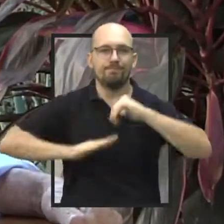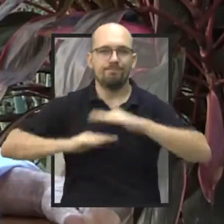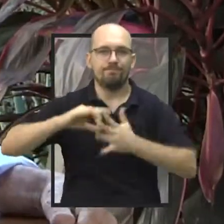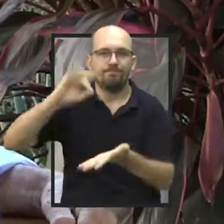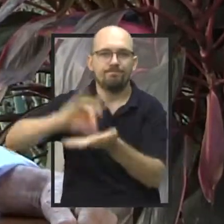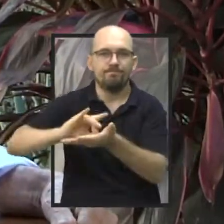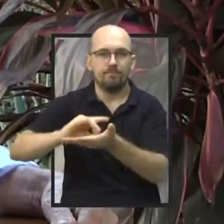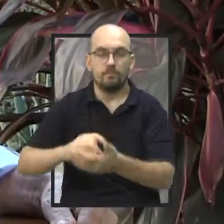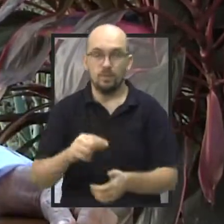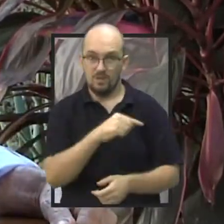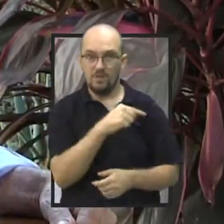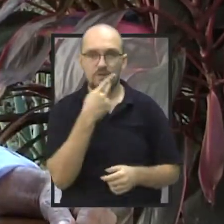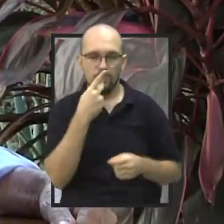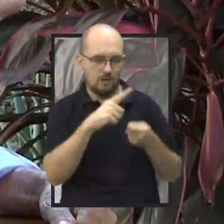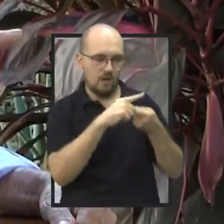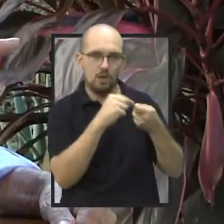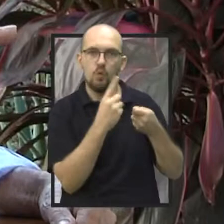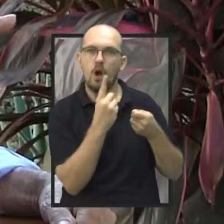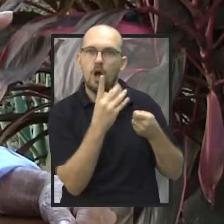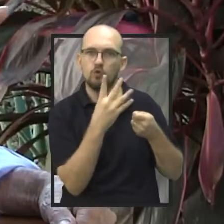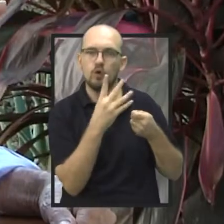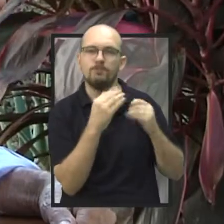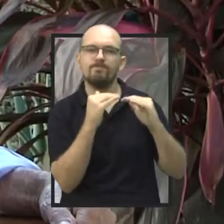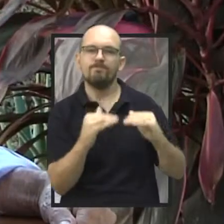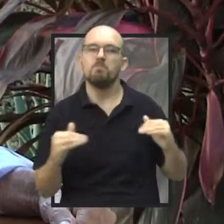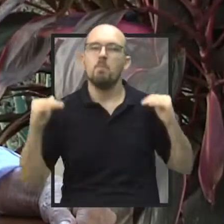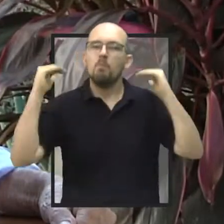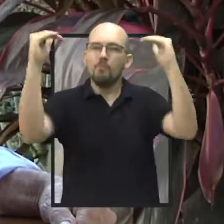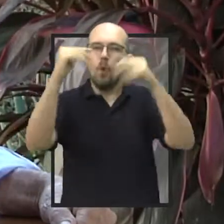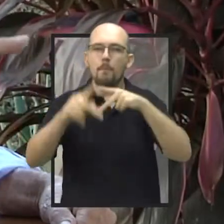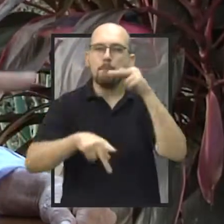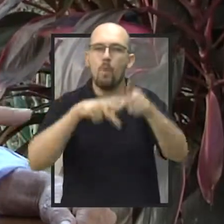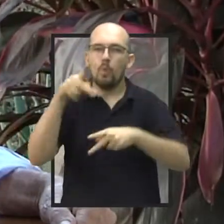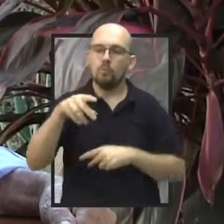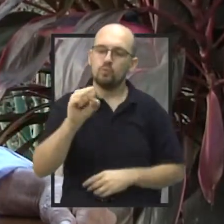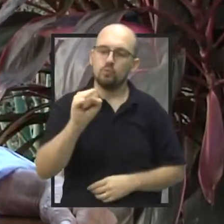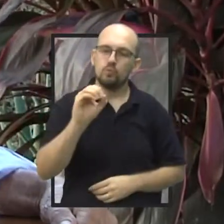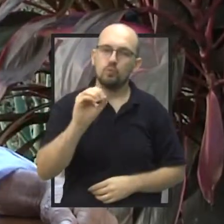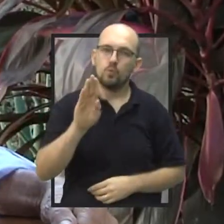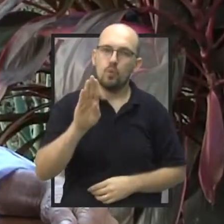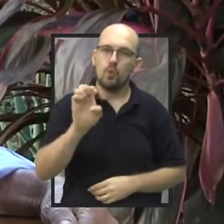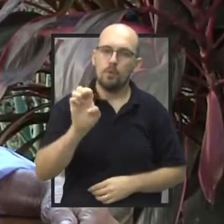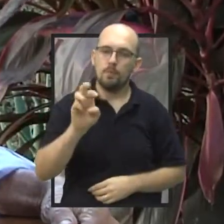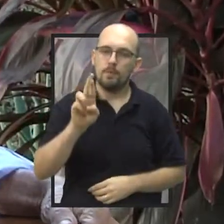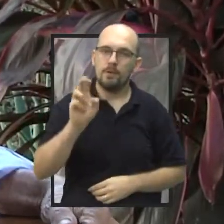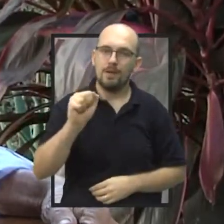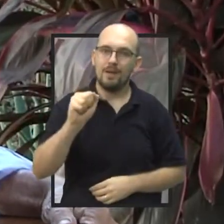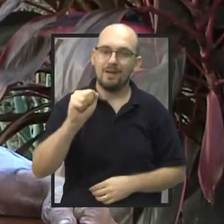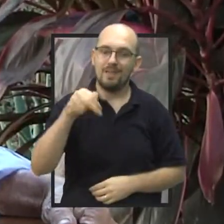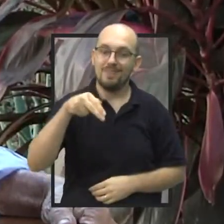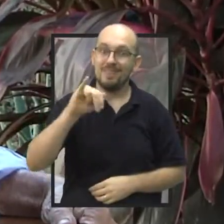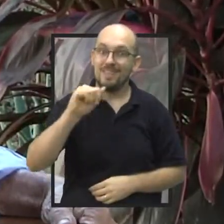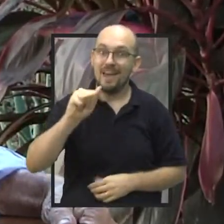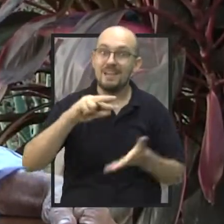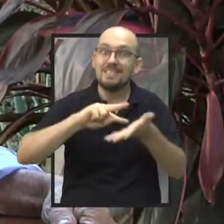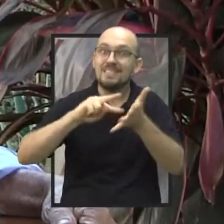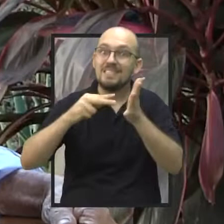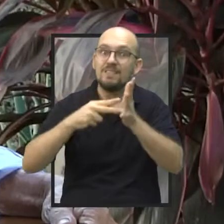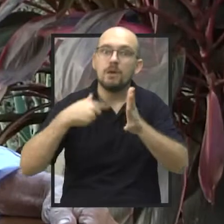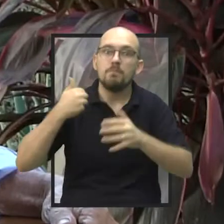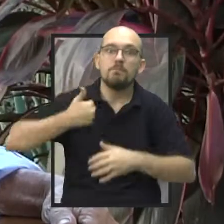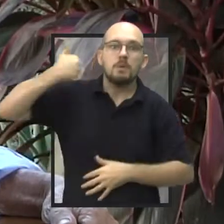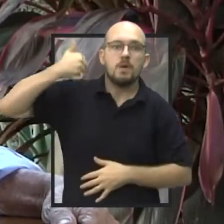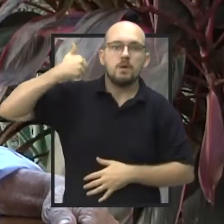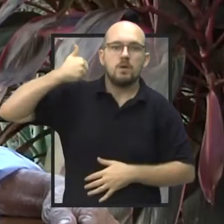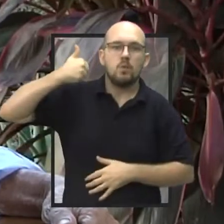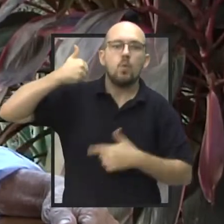no artigo 14, a soberania popular, soberania não aceita poder superior a ela.